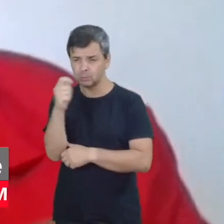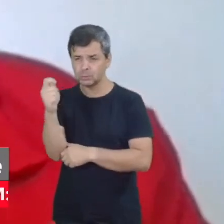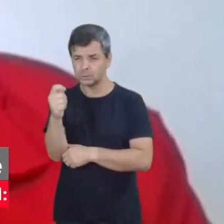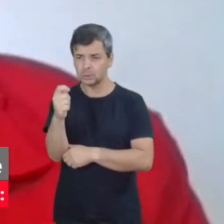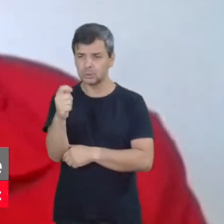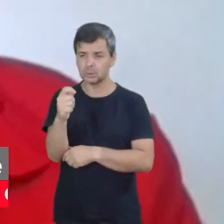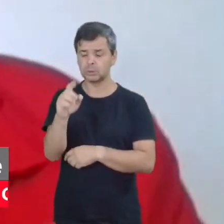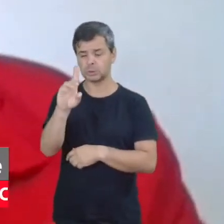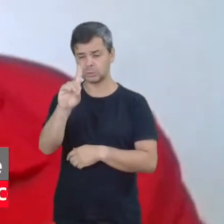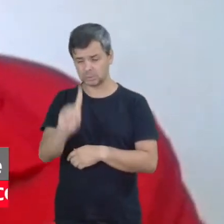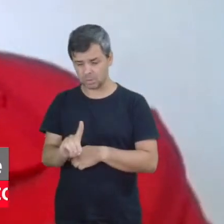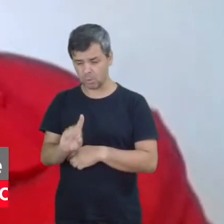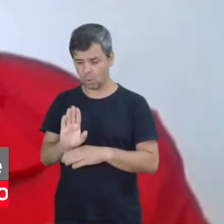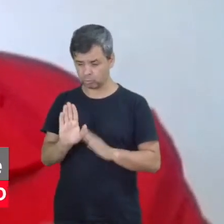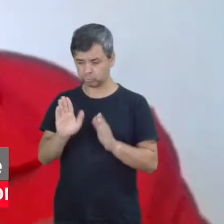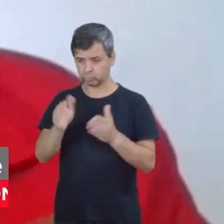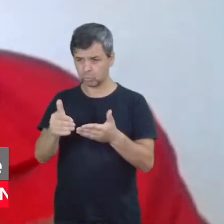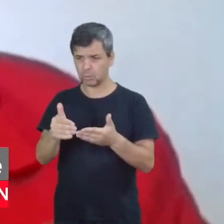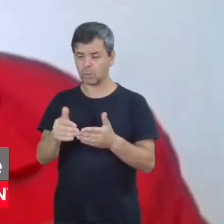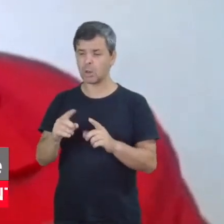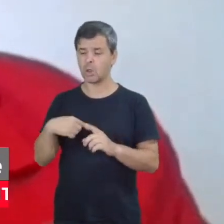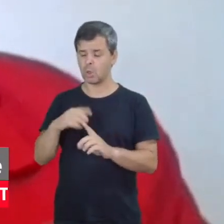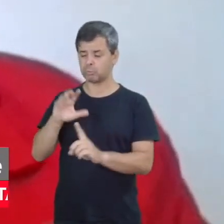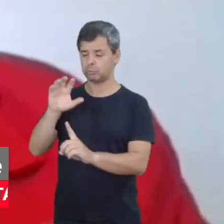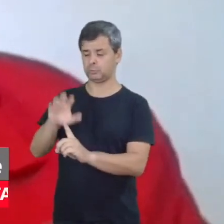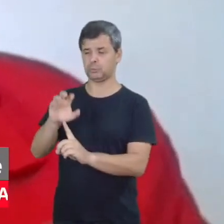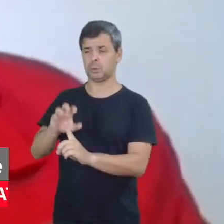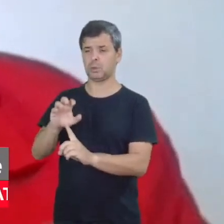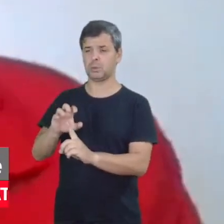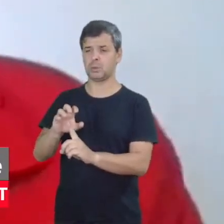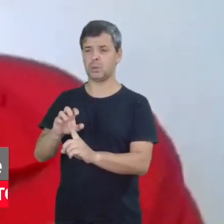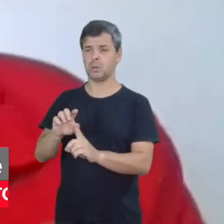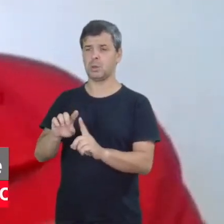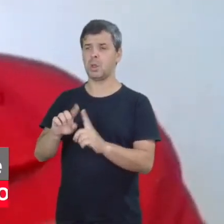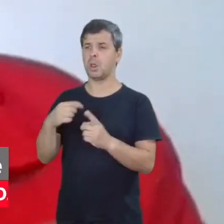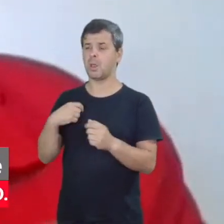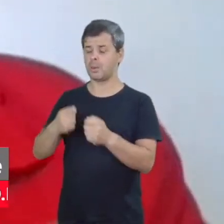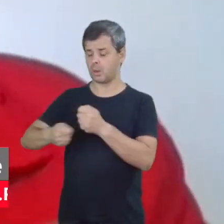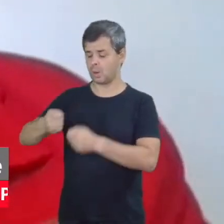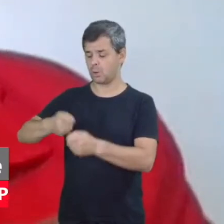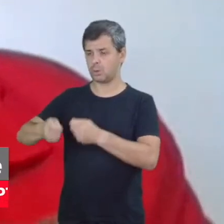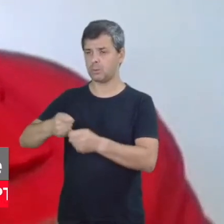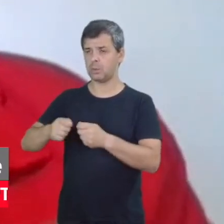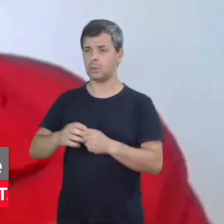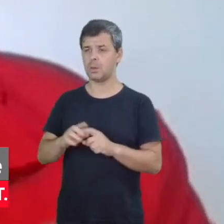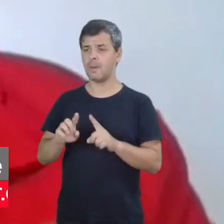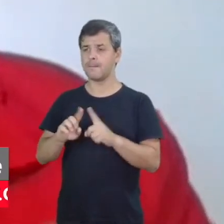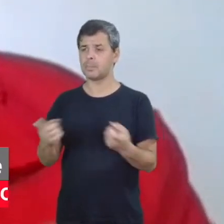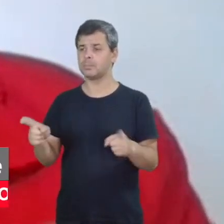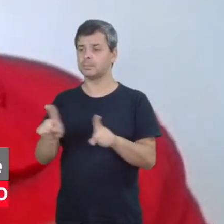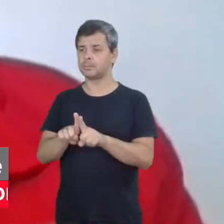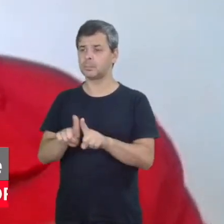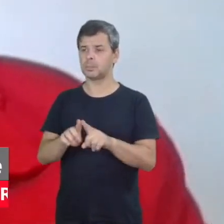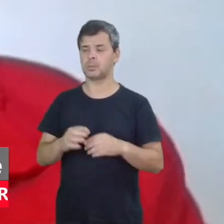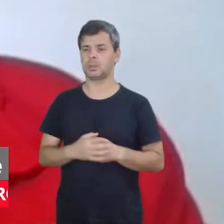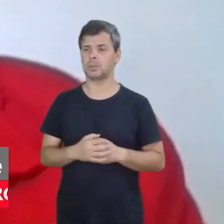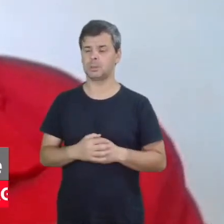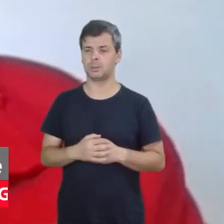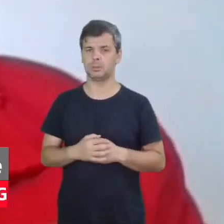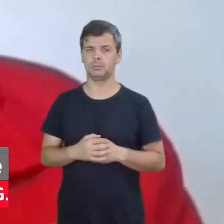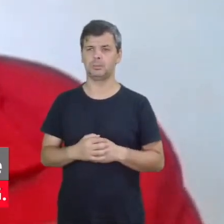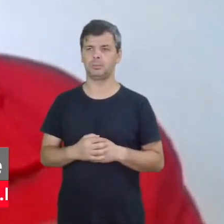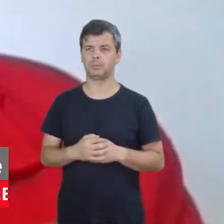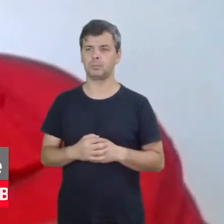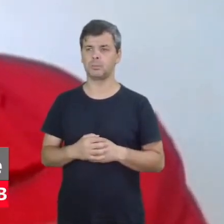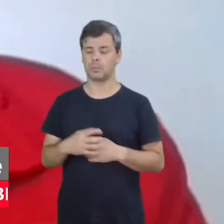ou indiretamente, estamos impactados, seja ela economicamente, mas também